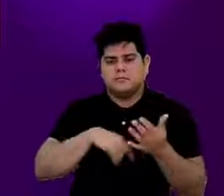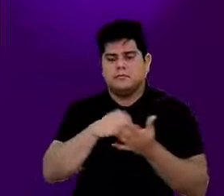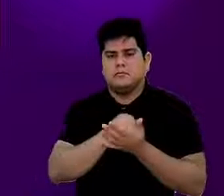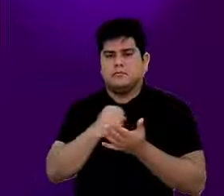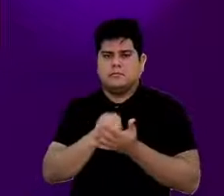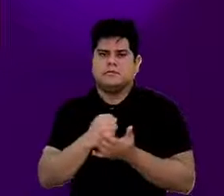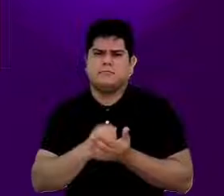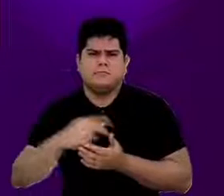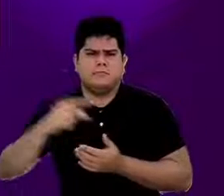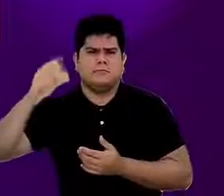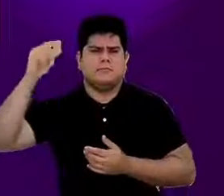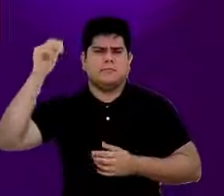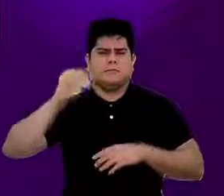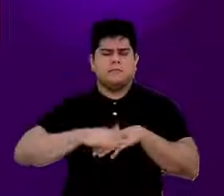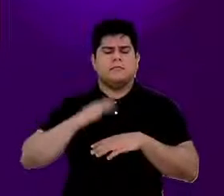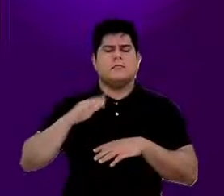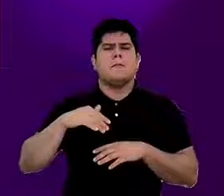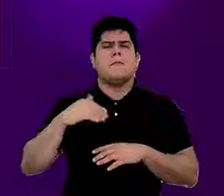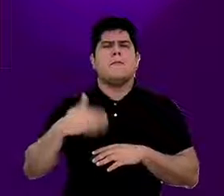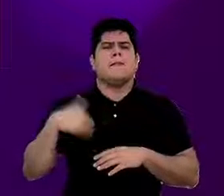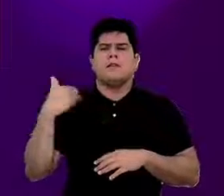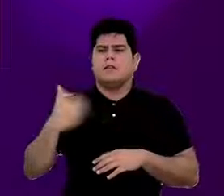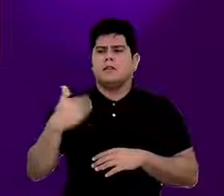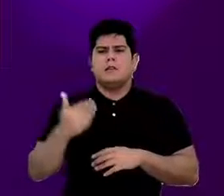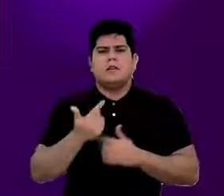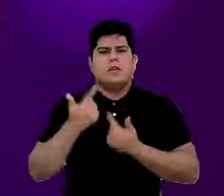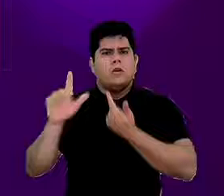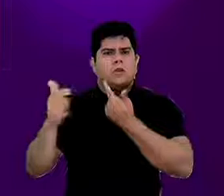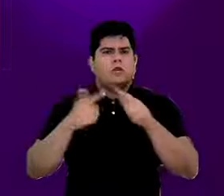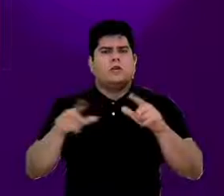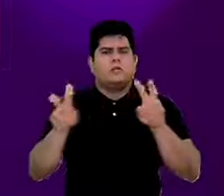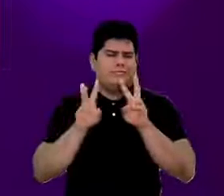documentado há mais tempo, mas isso vem caminhando para todas as outras, entre